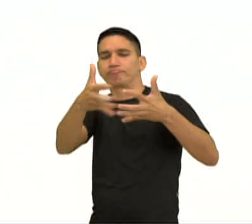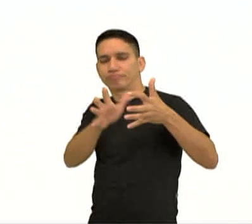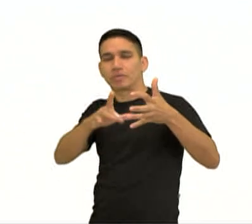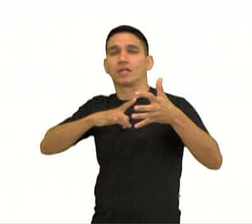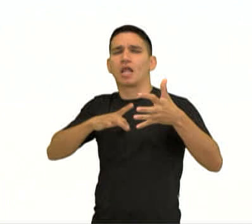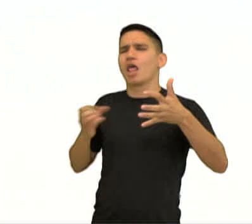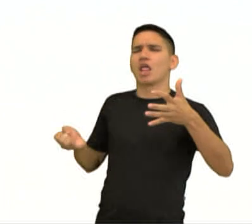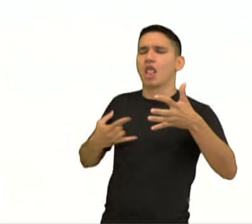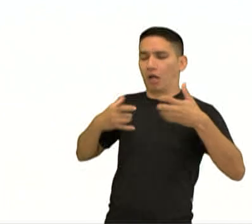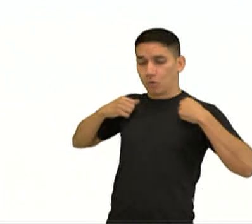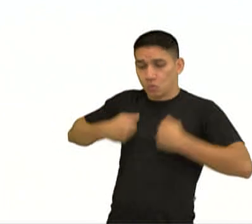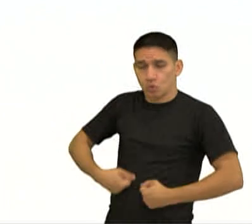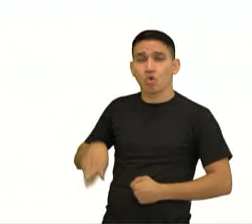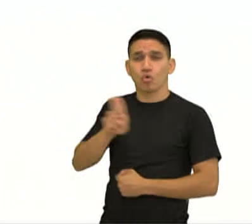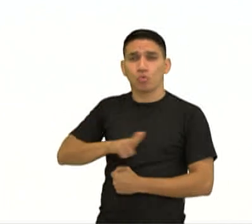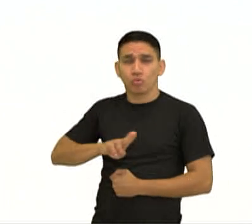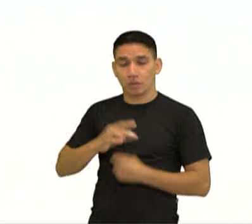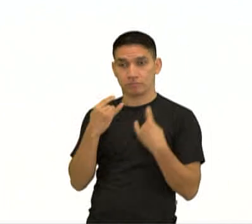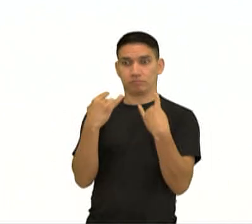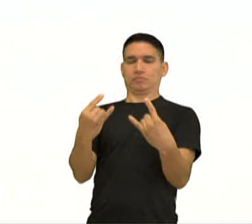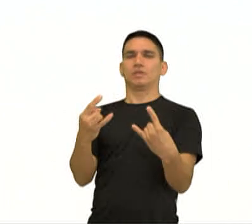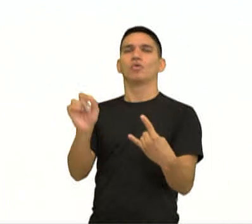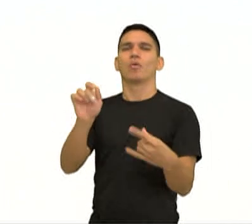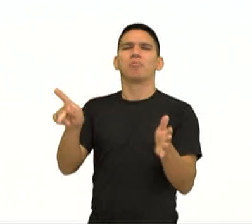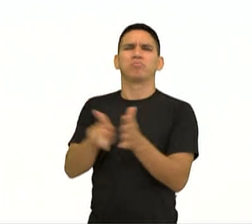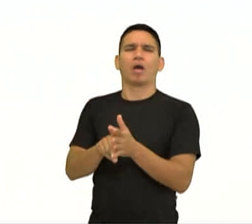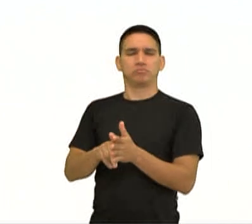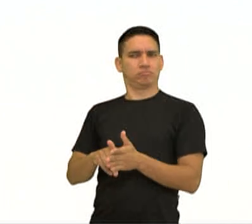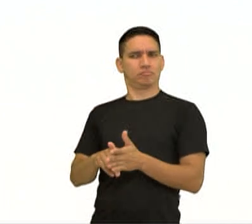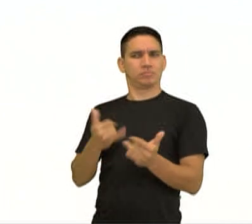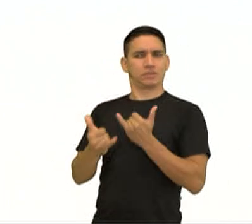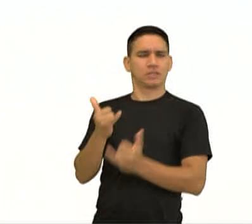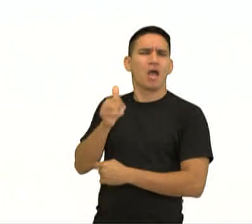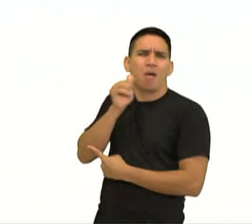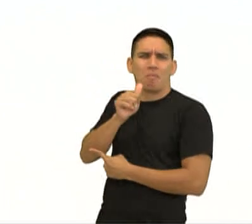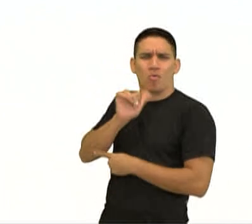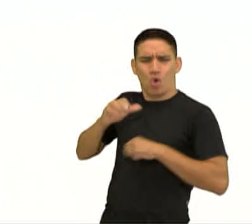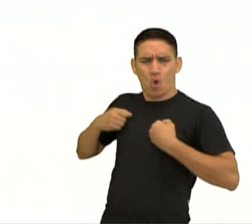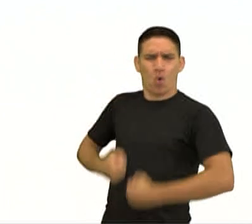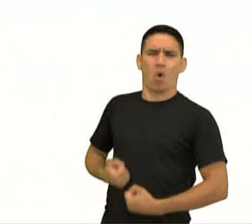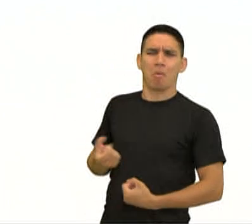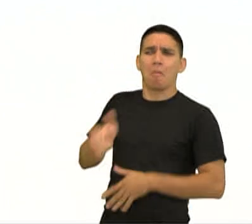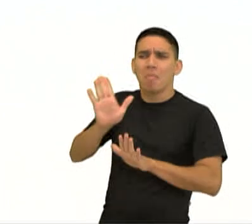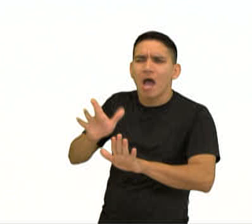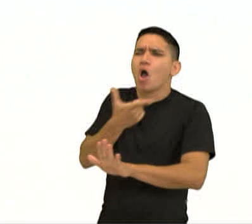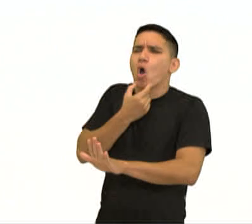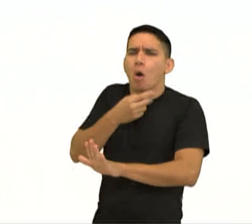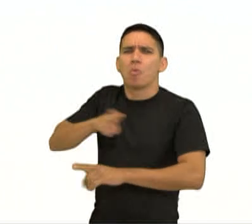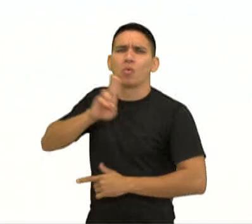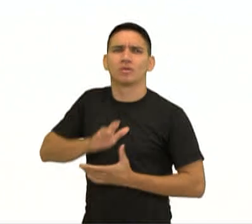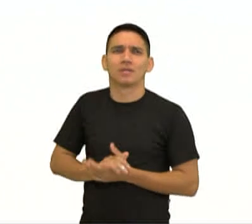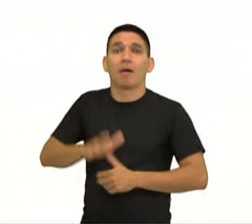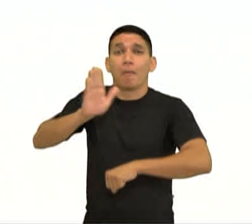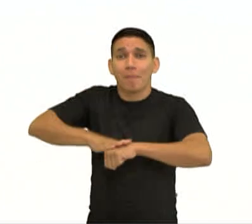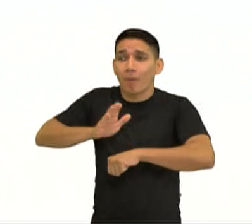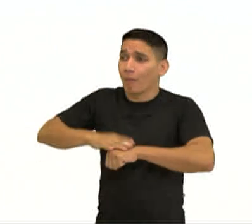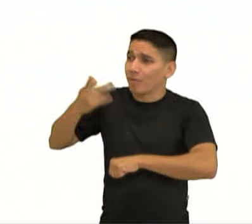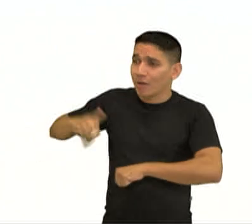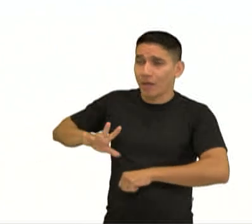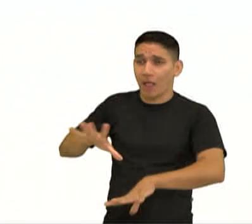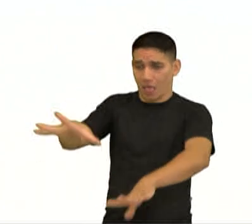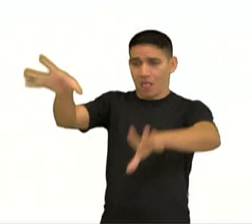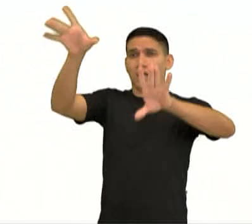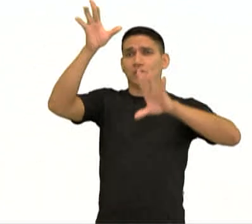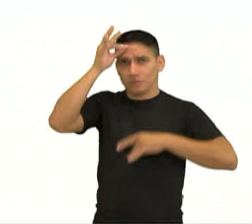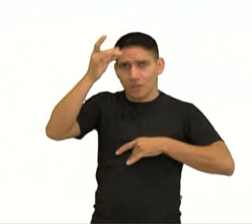New Look, acentuadamente feminino de Christian Dior, Flávio de Carvalho. Olha aqui, ele é o próprio figurinista, ele